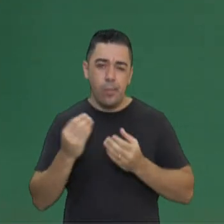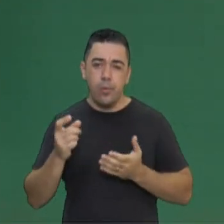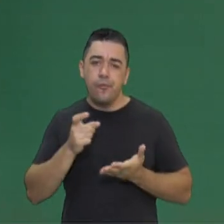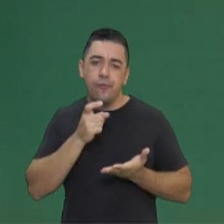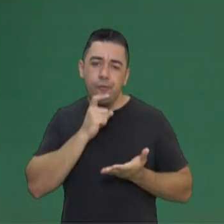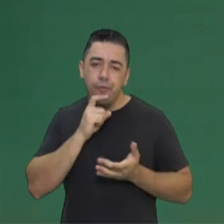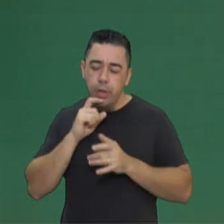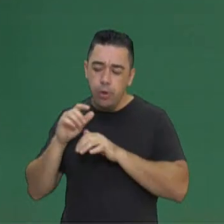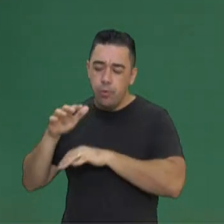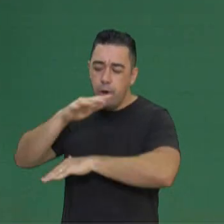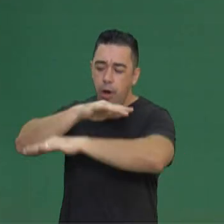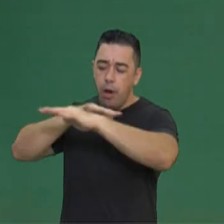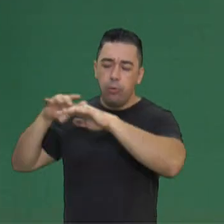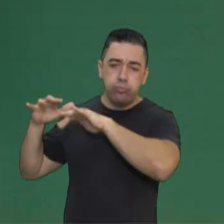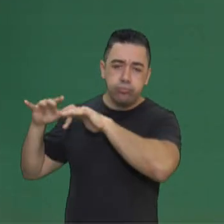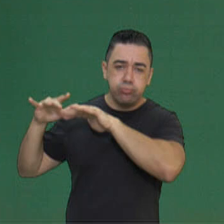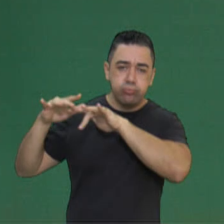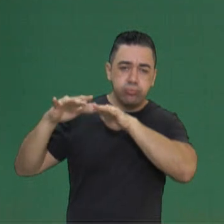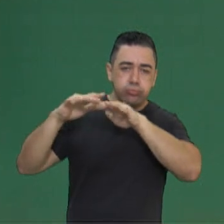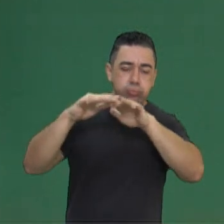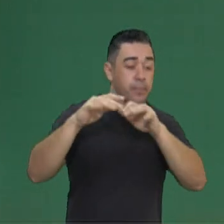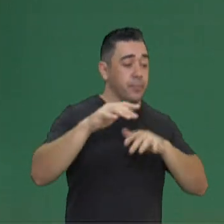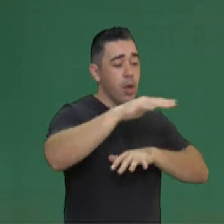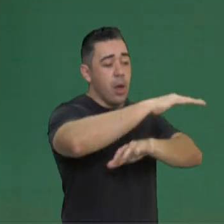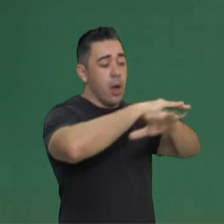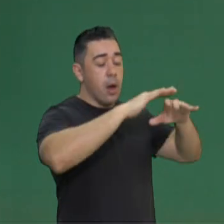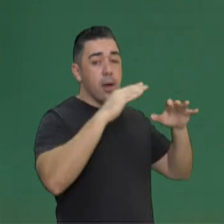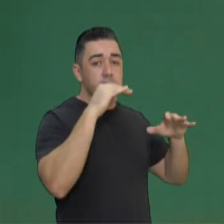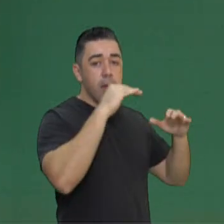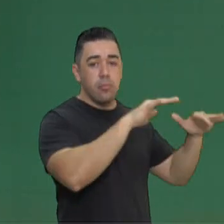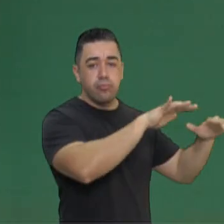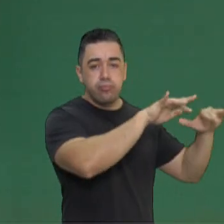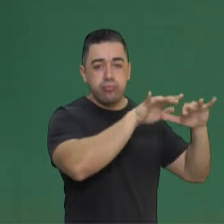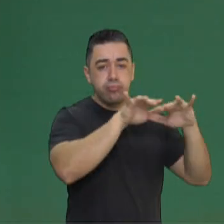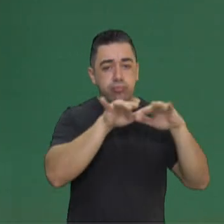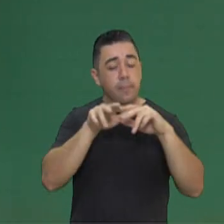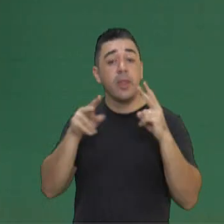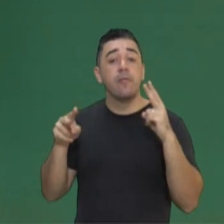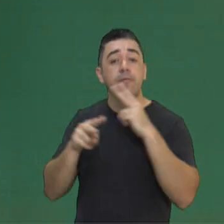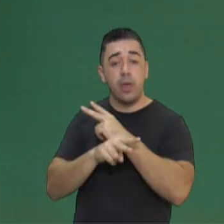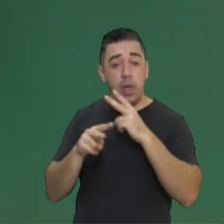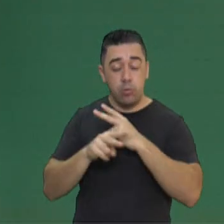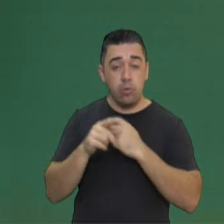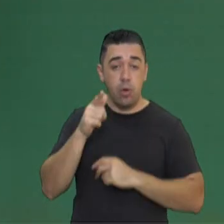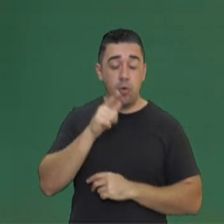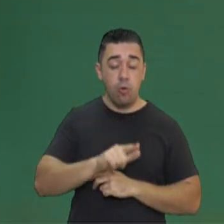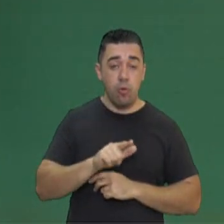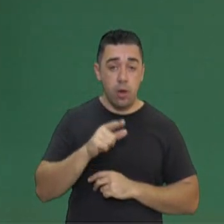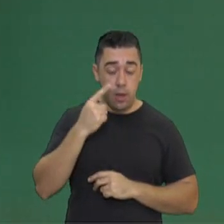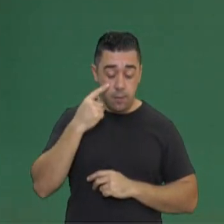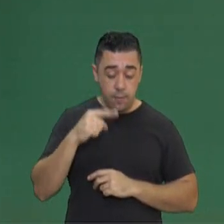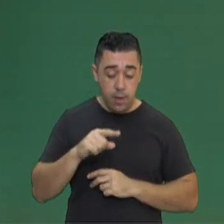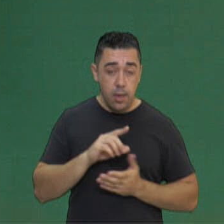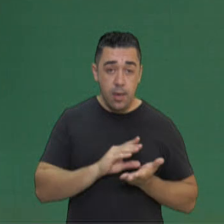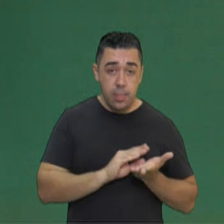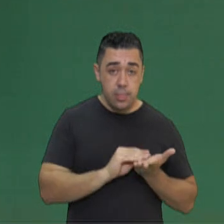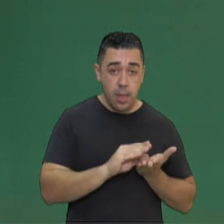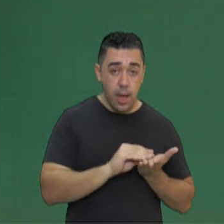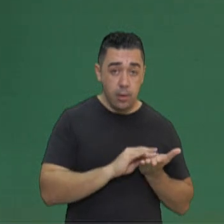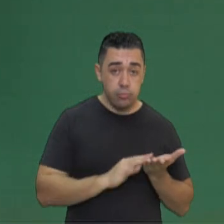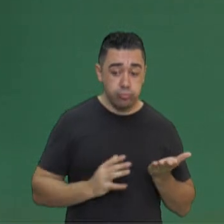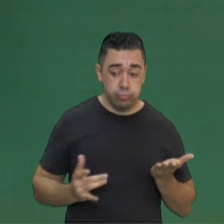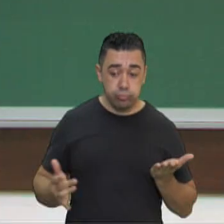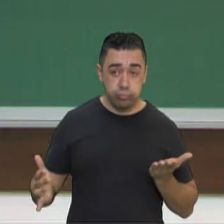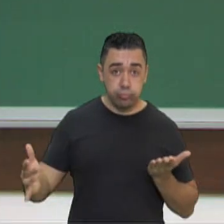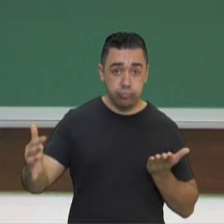né? Chegando, frentes quentes, ventos, enfim. E aí, esses dados, todos dos